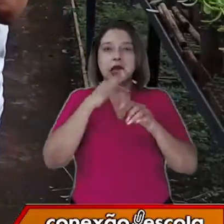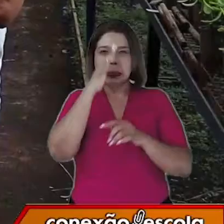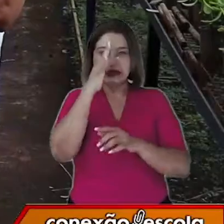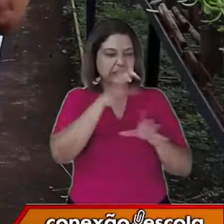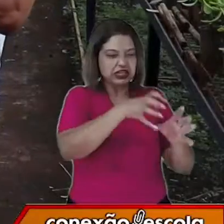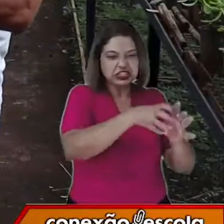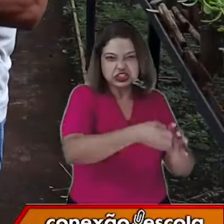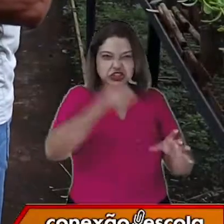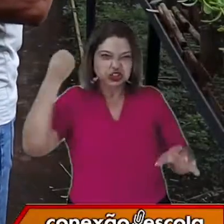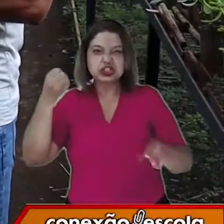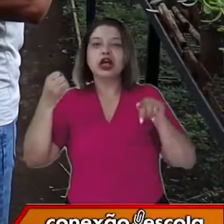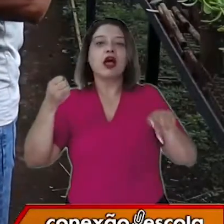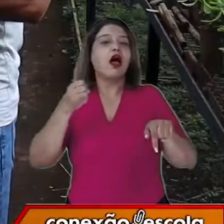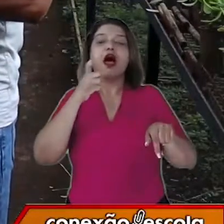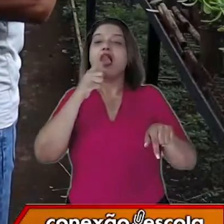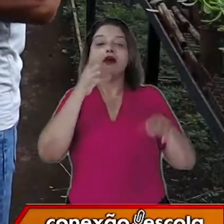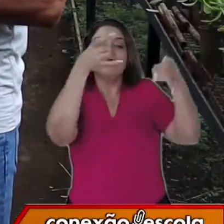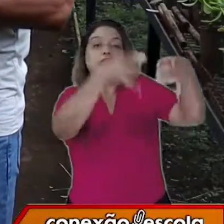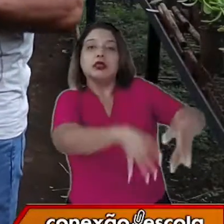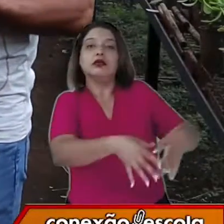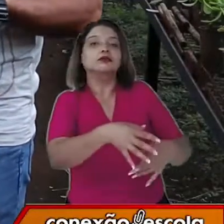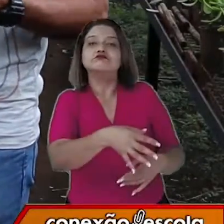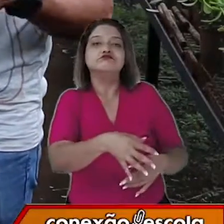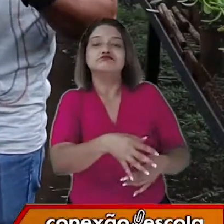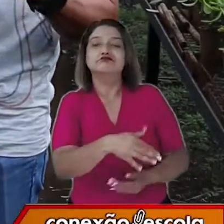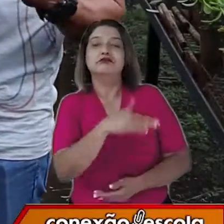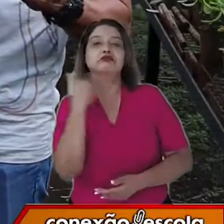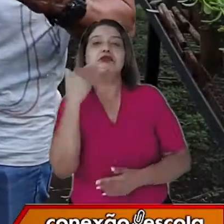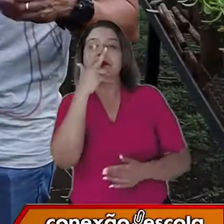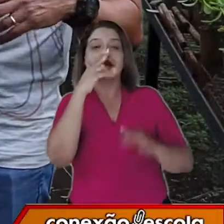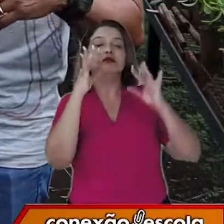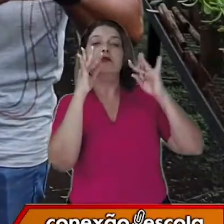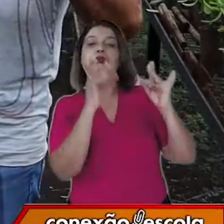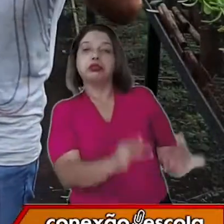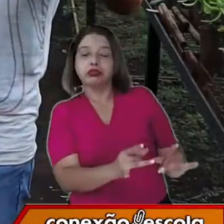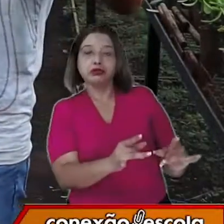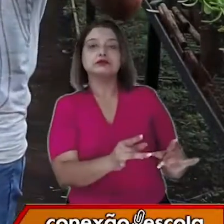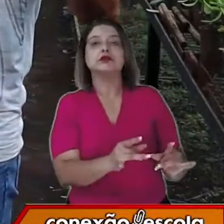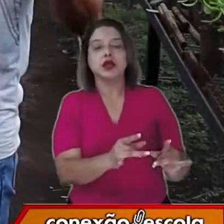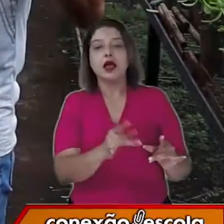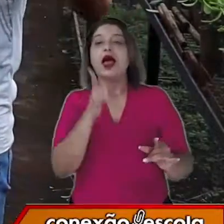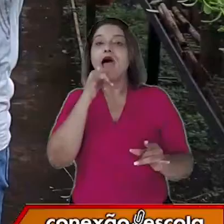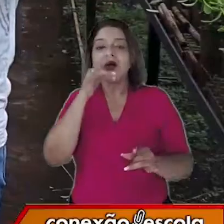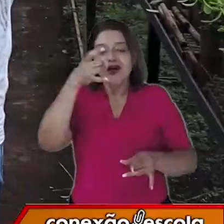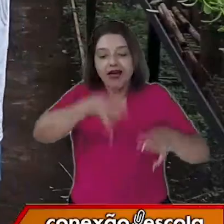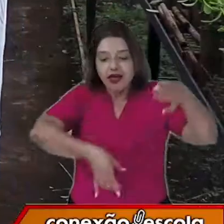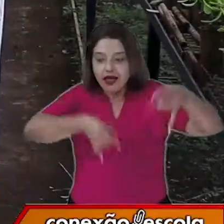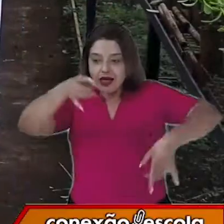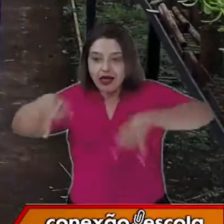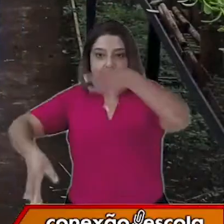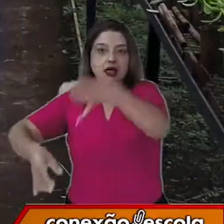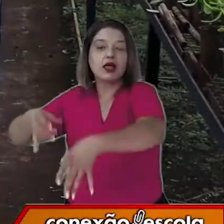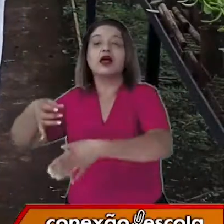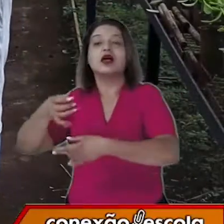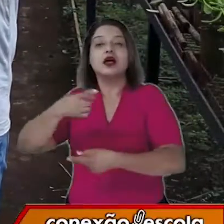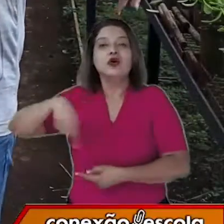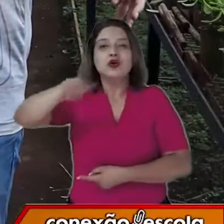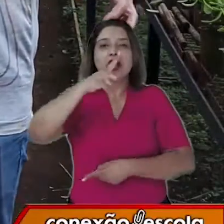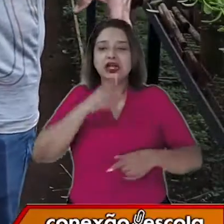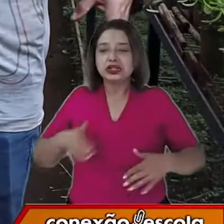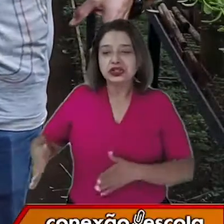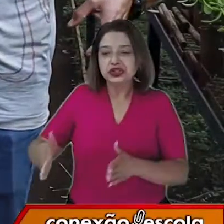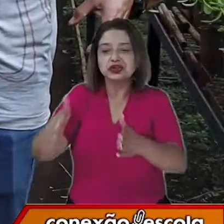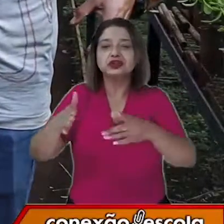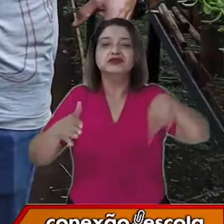lugar uma parte da água. Então, por isso que hoje os nossos rios, né, eles estão com pouca água. Por quê? Desmataram todo